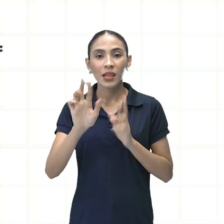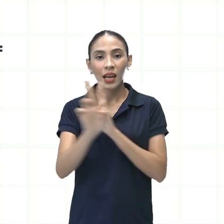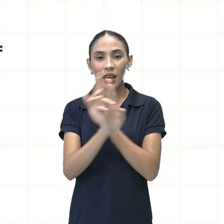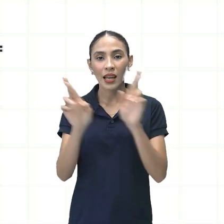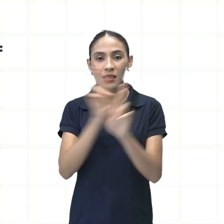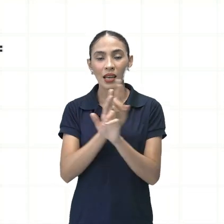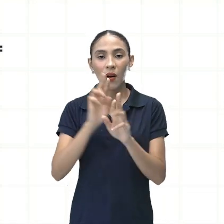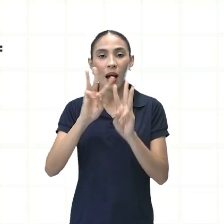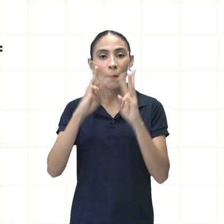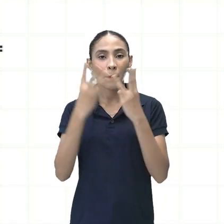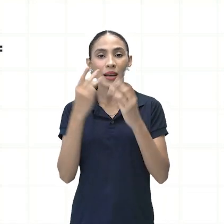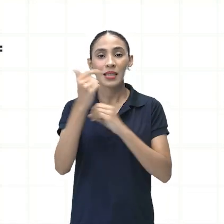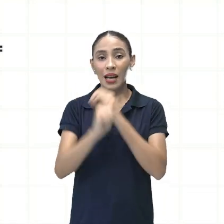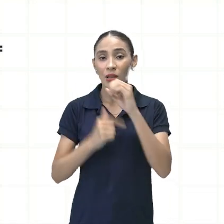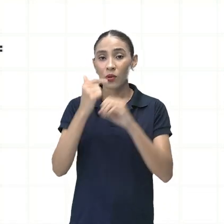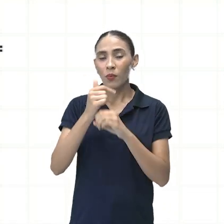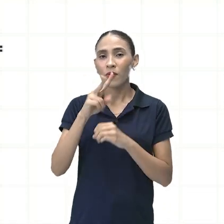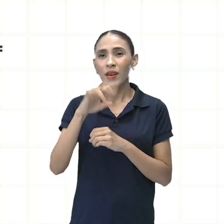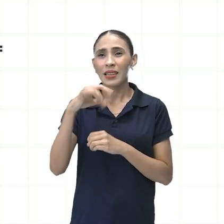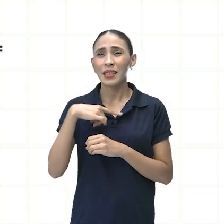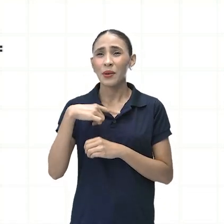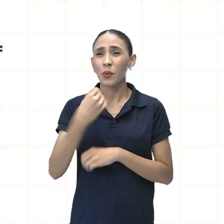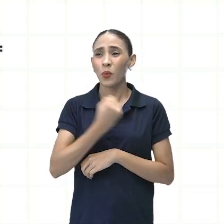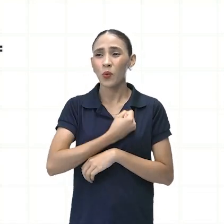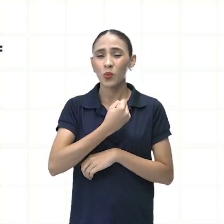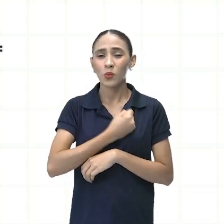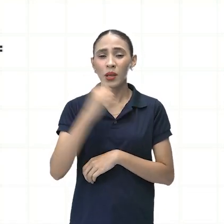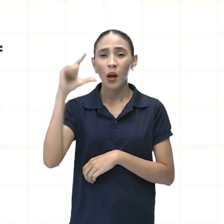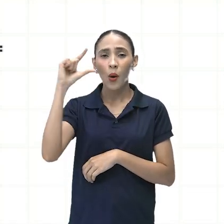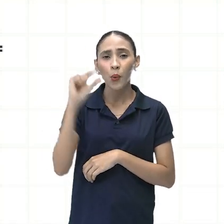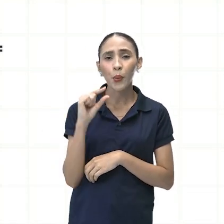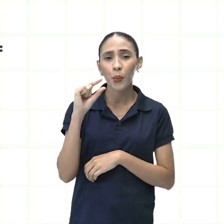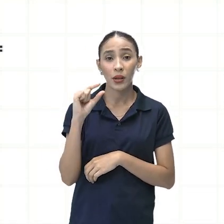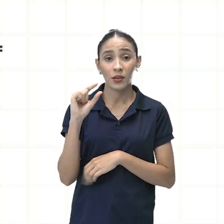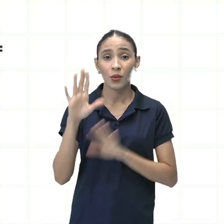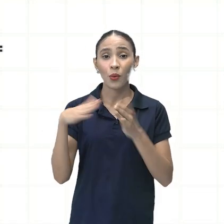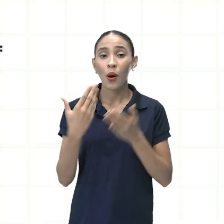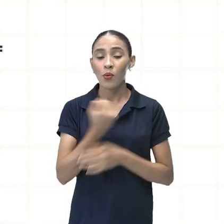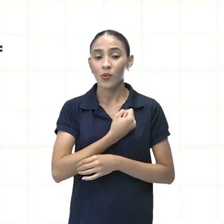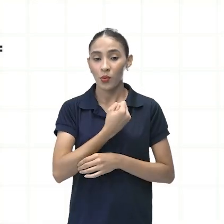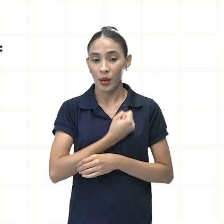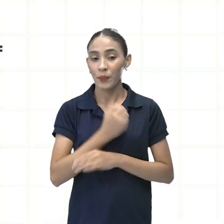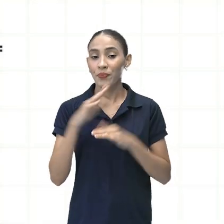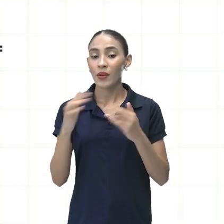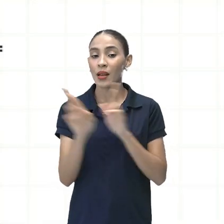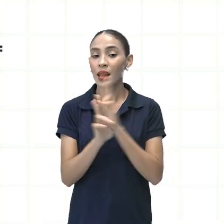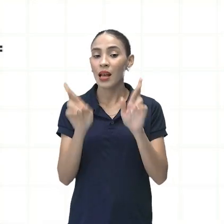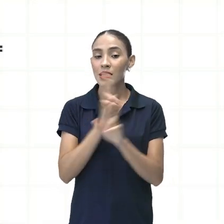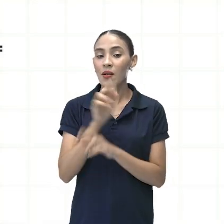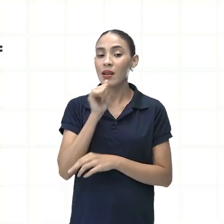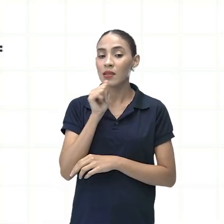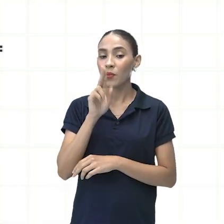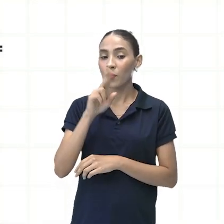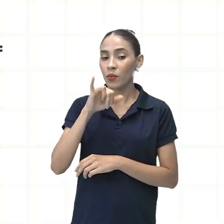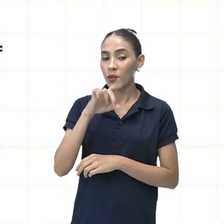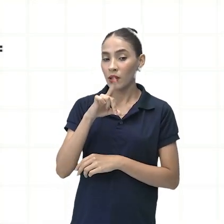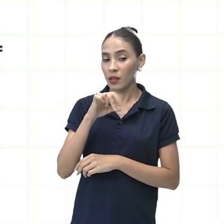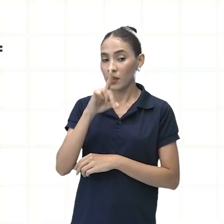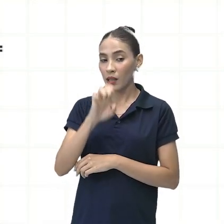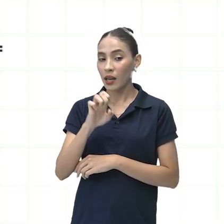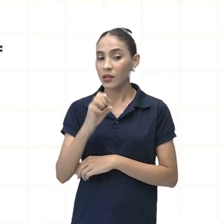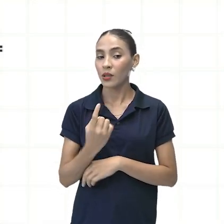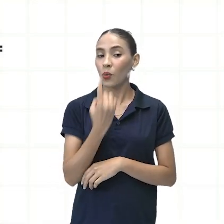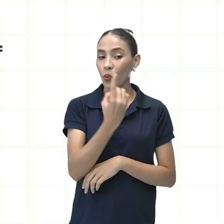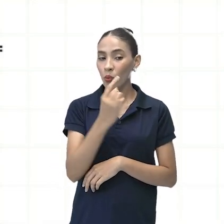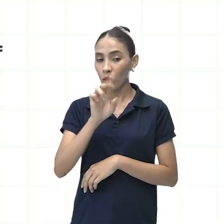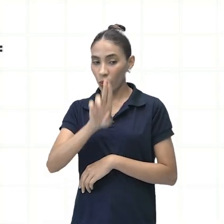à massa atômica, vai ficar um número muito pequeno. E que número é esse? Com relação a essa unidade de medida